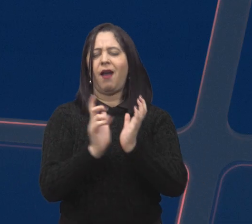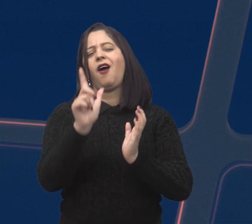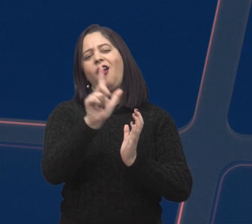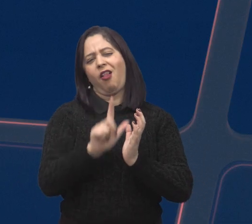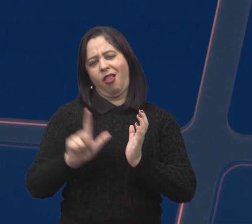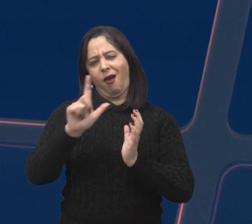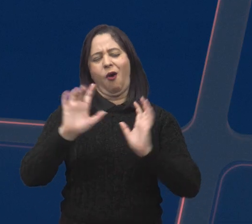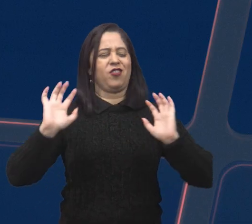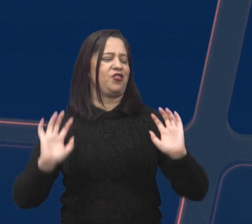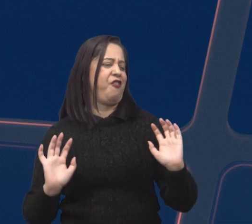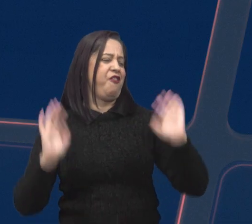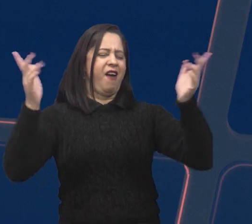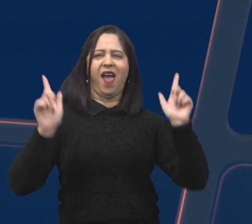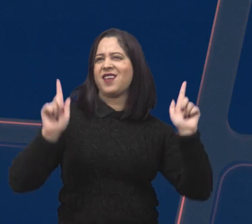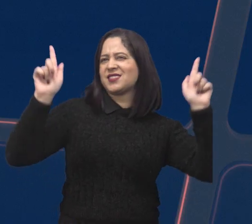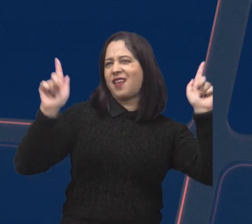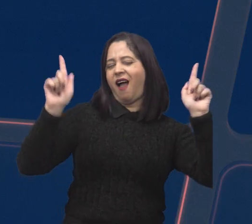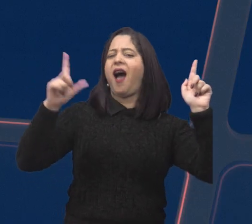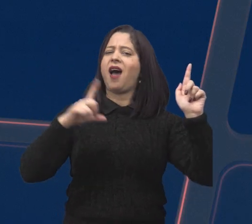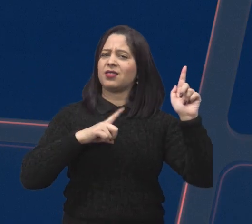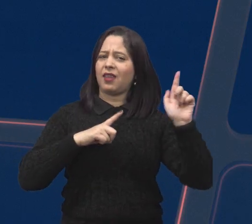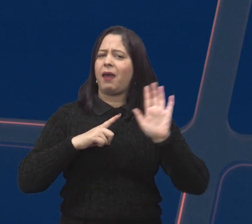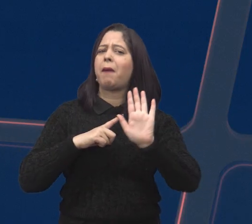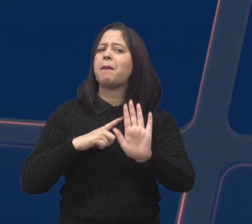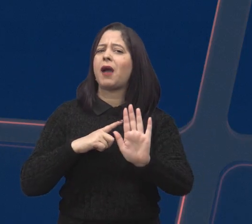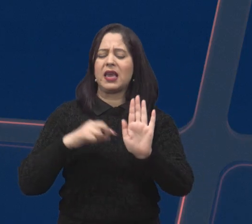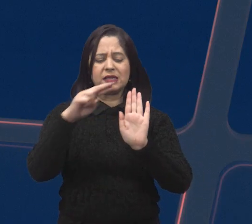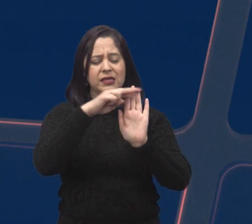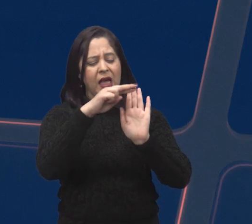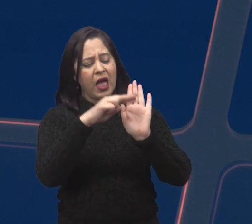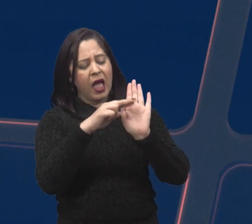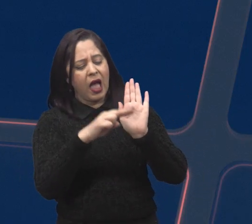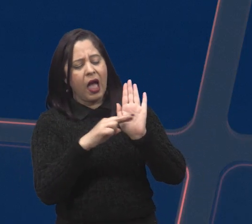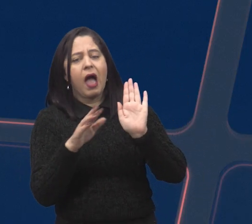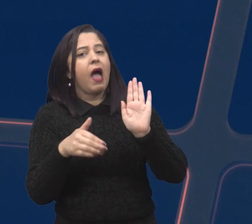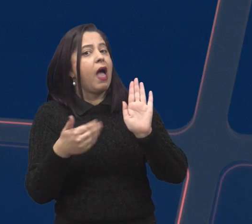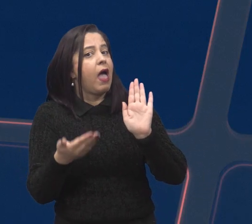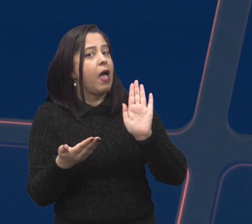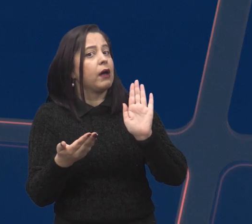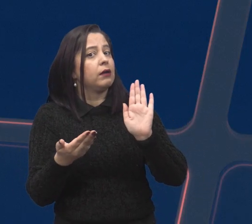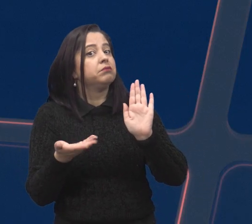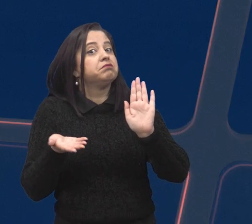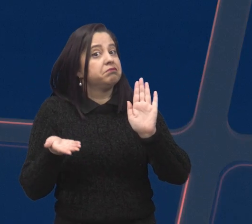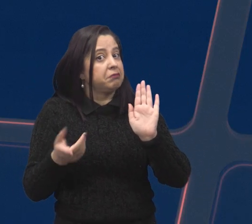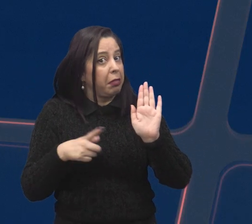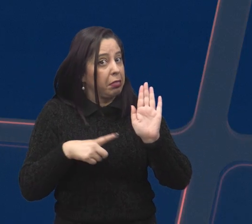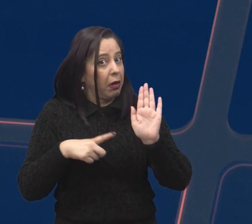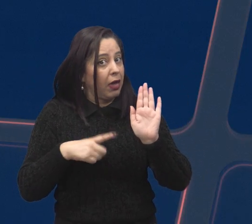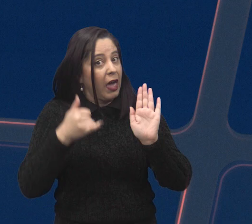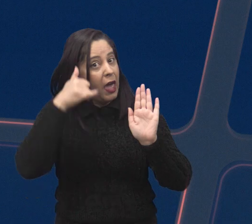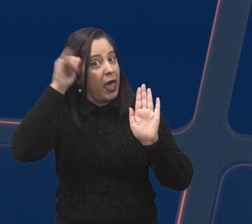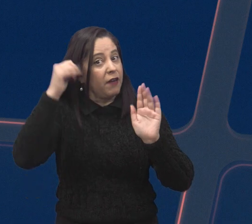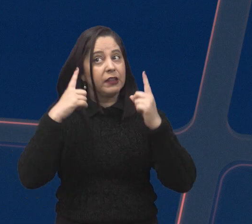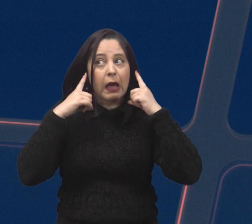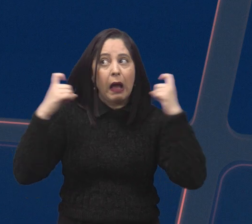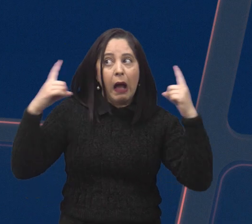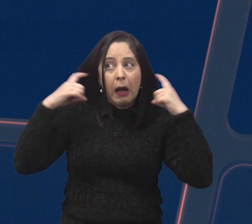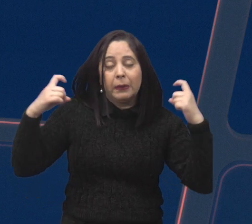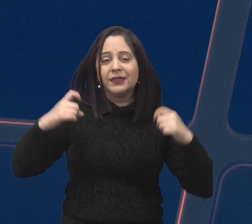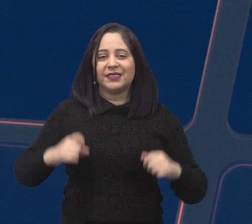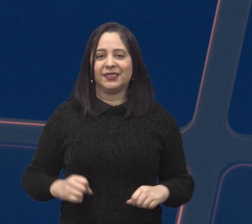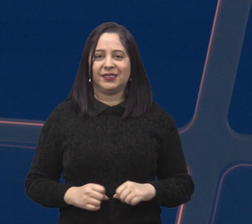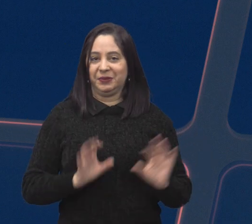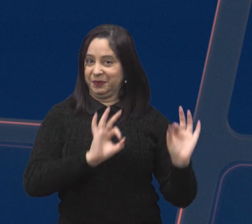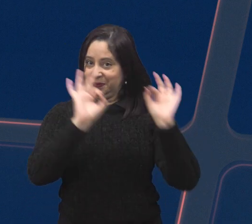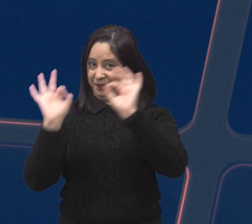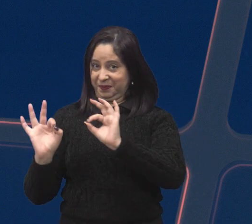que existe muita festa e comemoração. Mas quais são as regras para não extrapolar o barulho? A